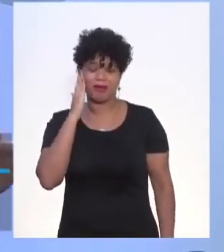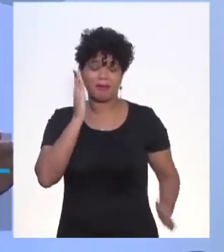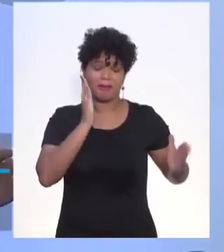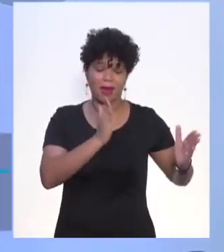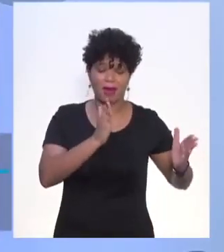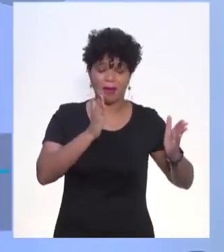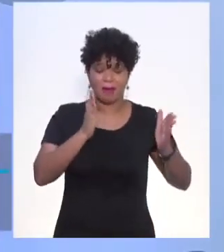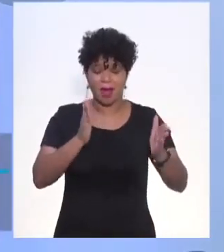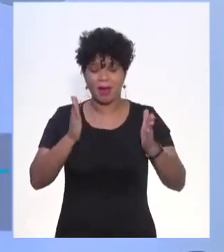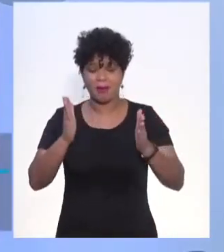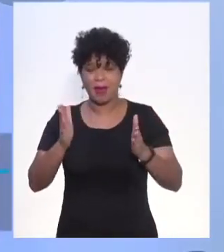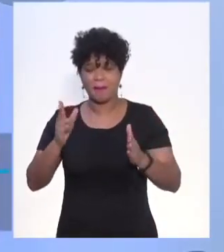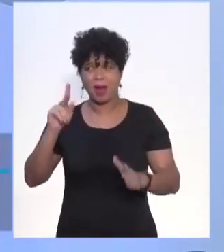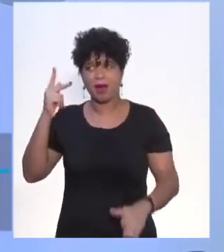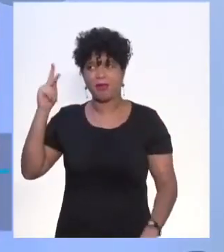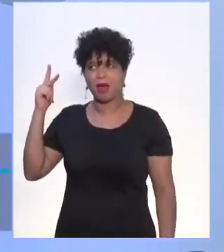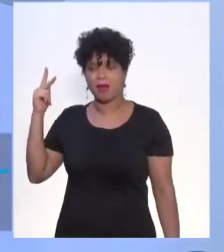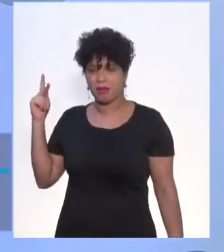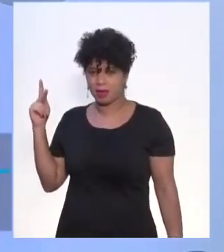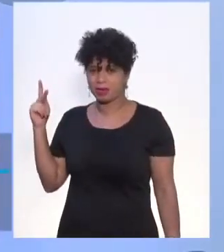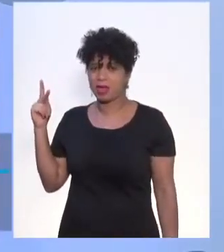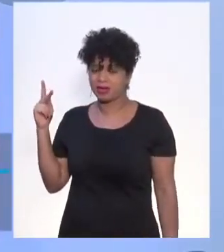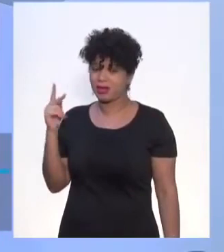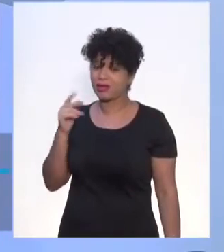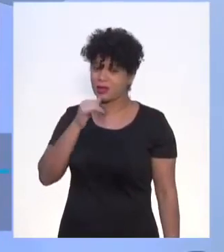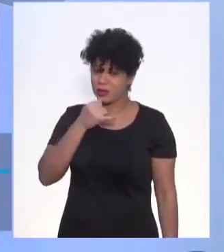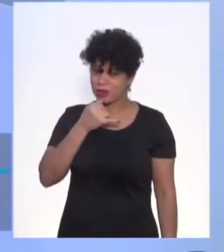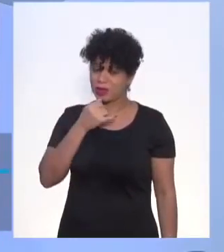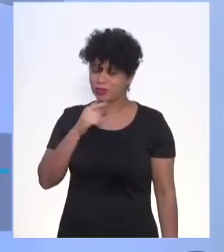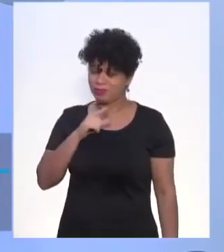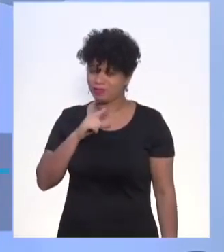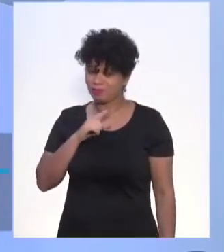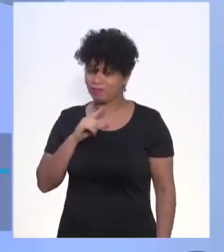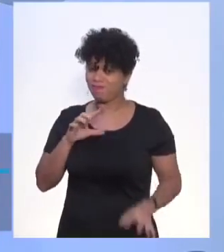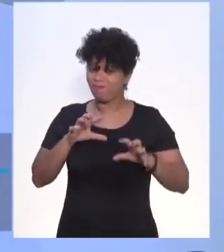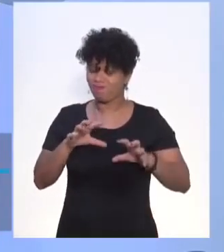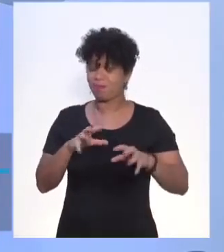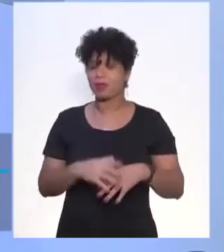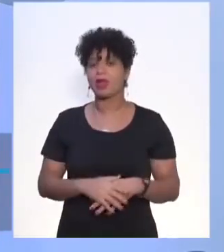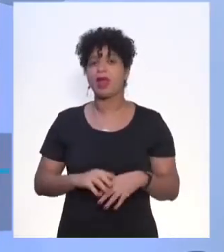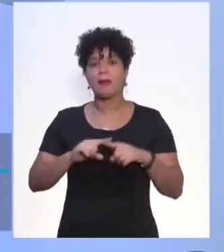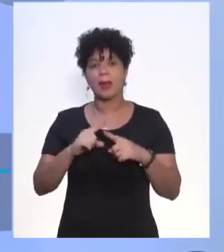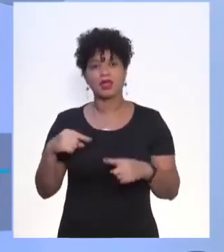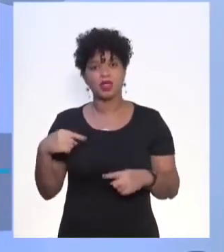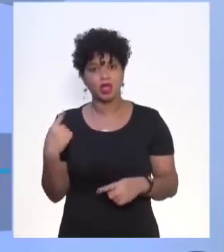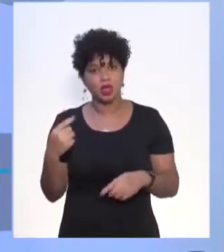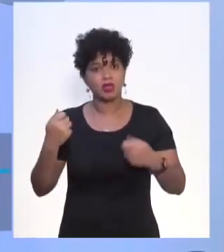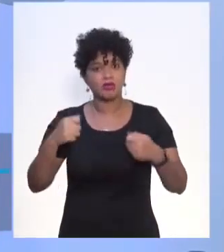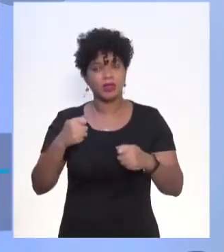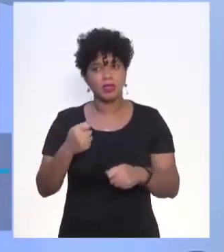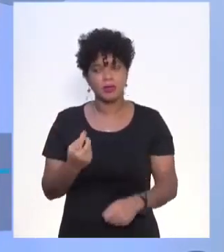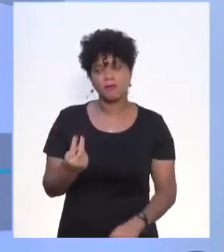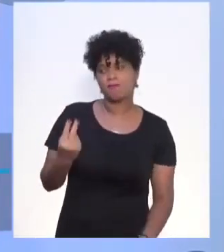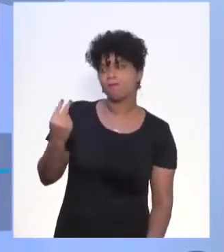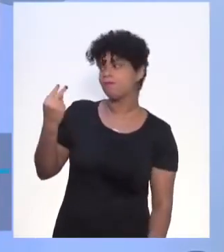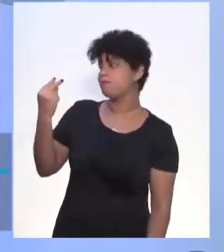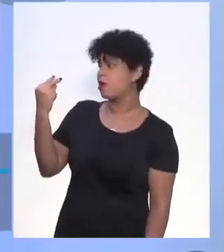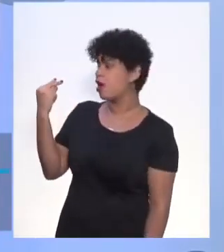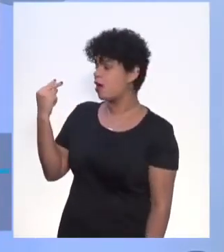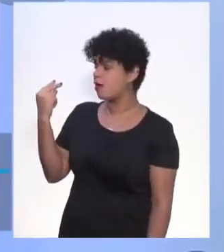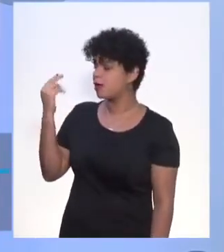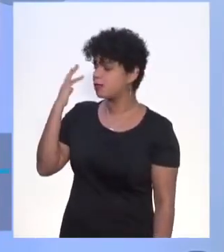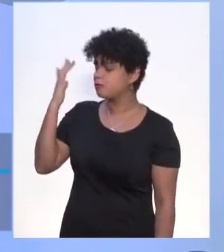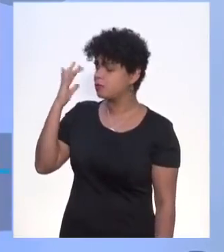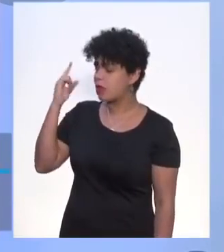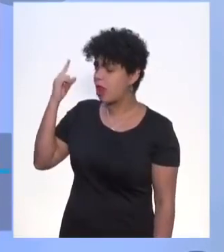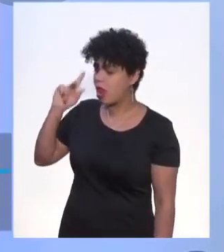episódios tristes. Mas nós, né, professores e estudantes, precisamos voltar a esse passado para